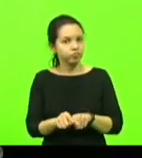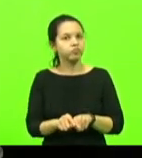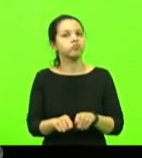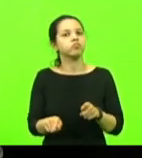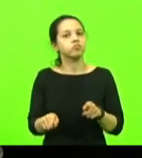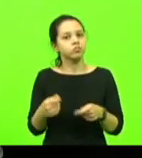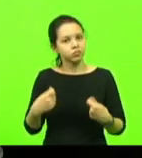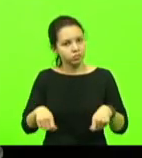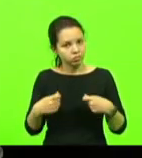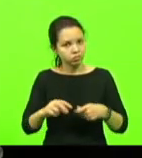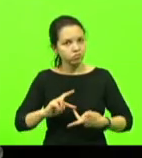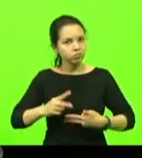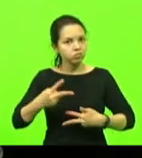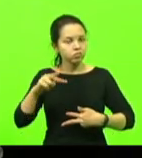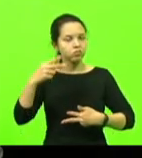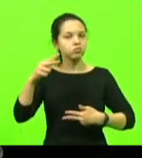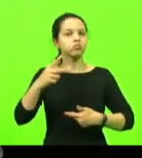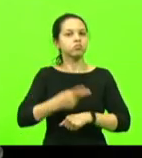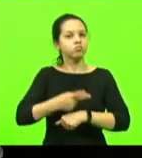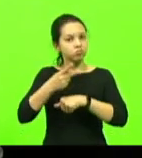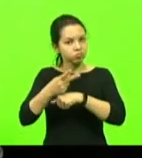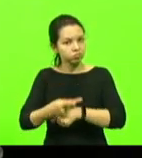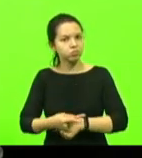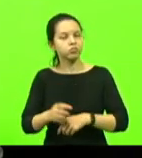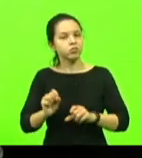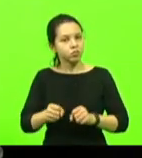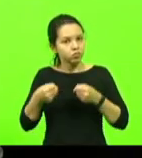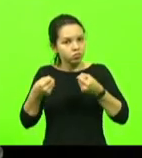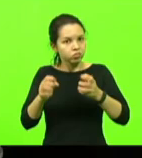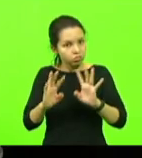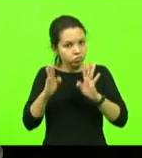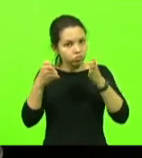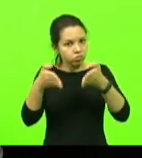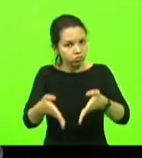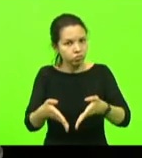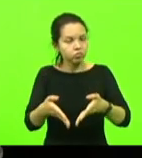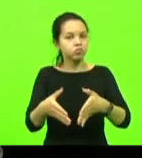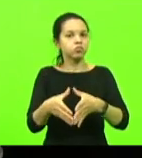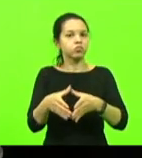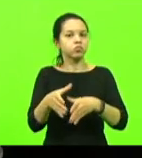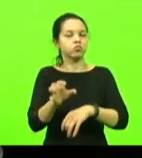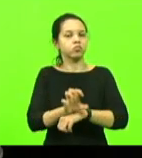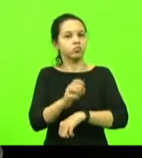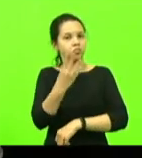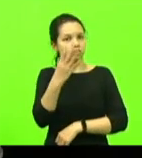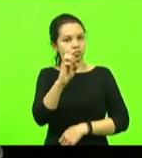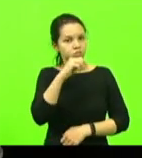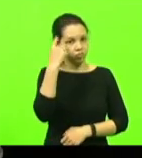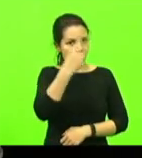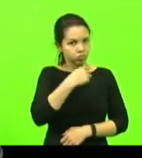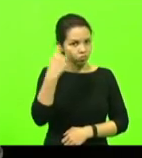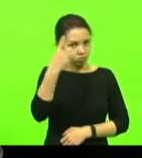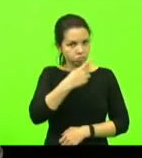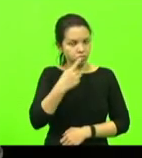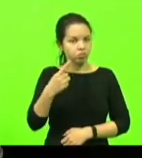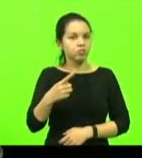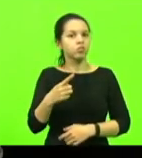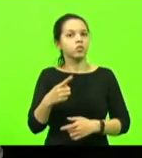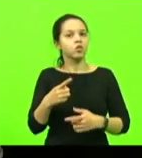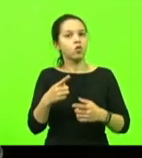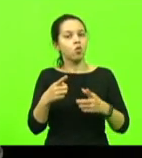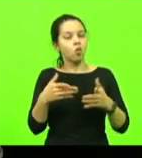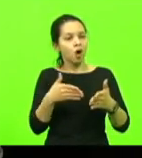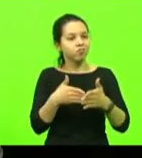gratificações sobre dedicação exclusiva na rede estadual, 40 horas, e de difícil acesso, e